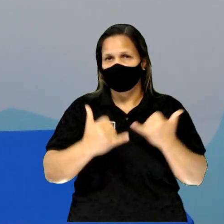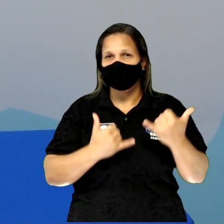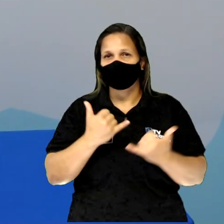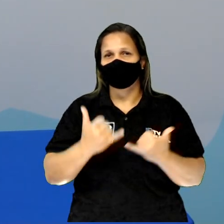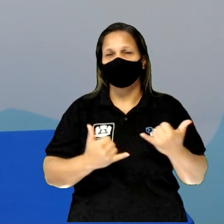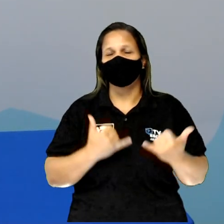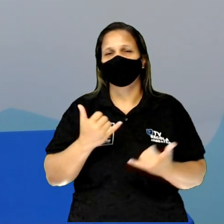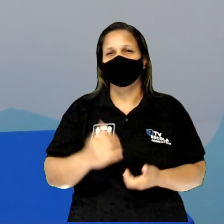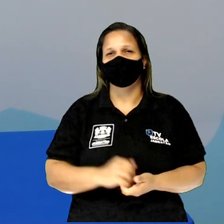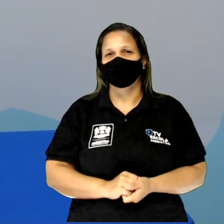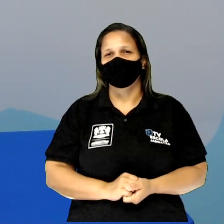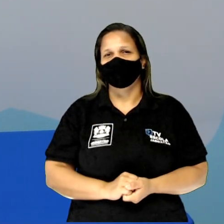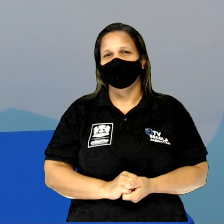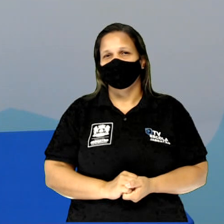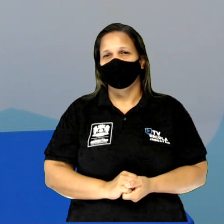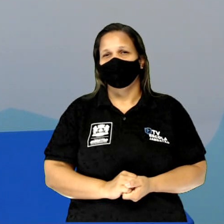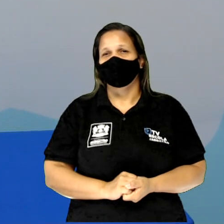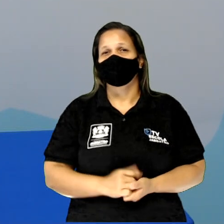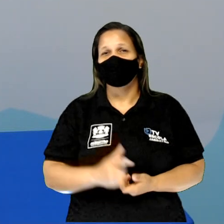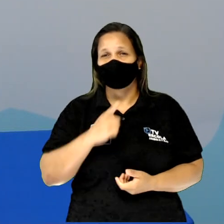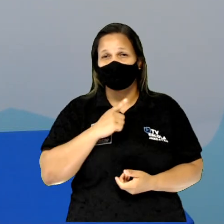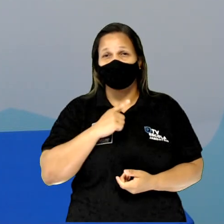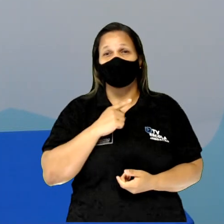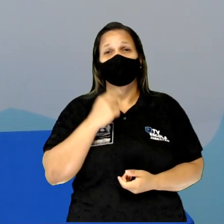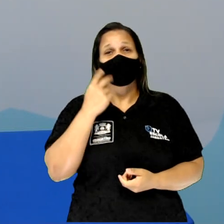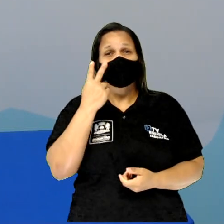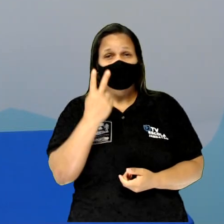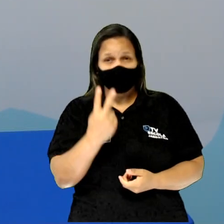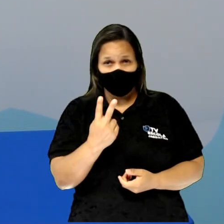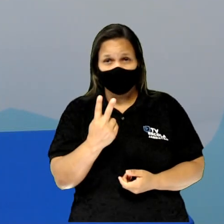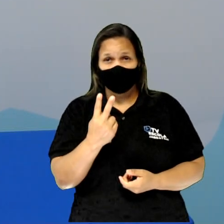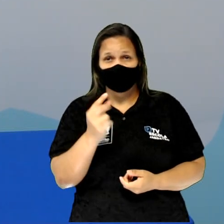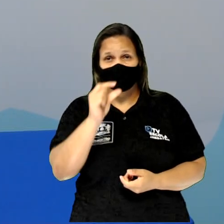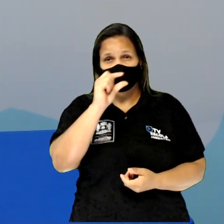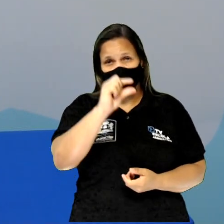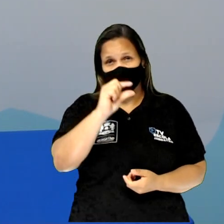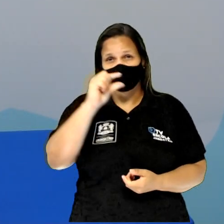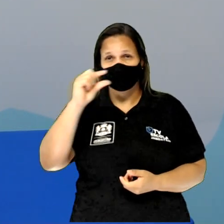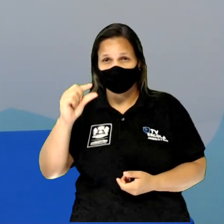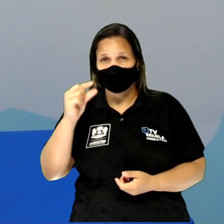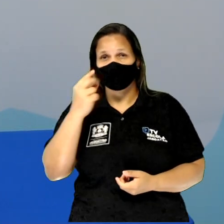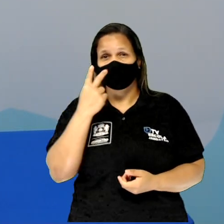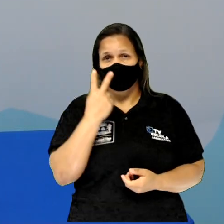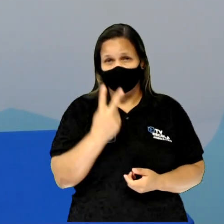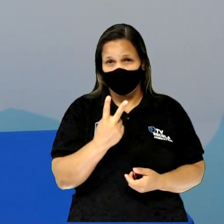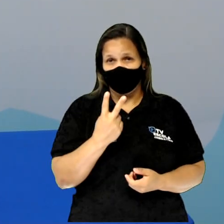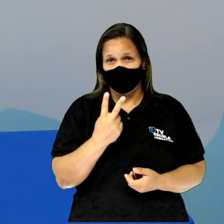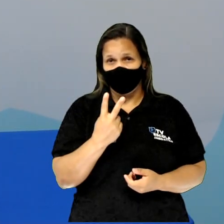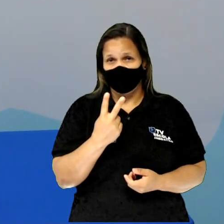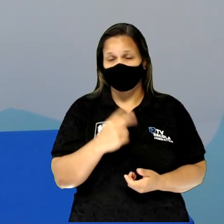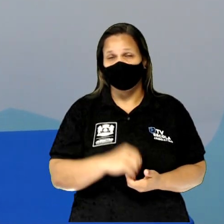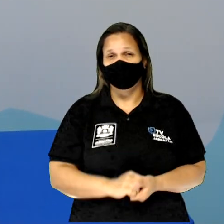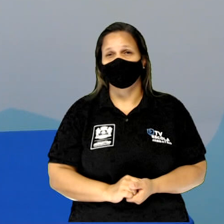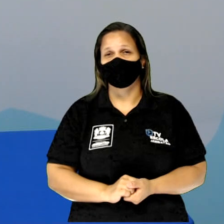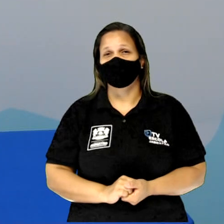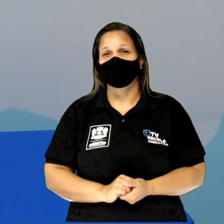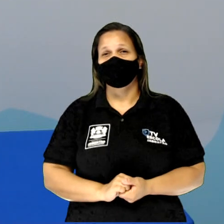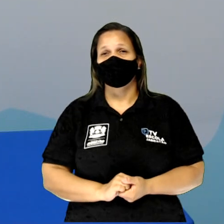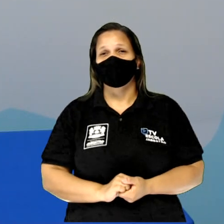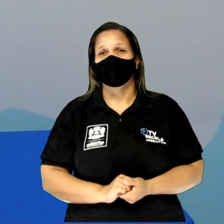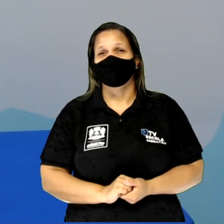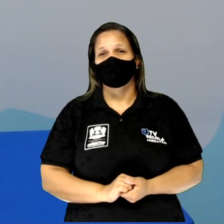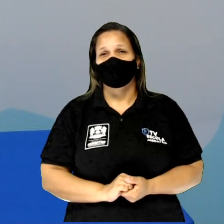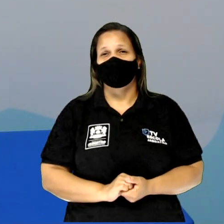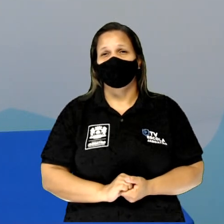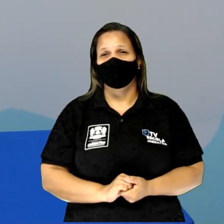aí eu trouxe aqui dois dados um dado Vai representar o nosso multiplicando e o outro